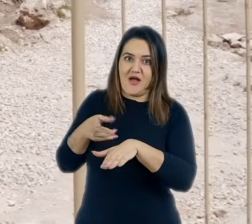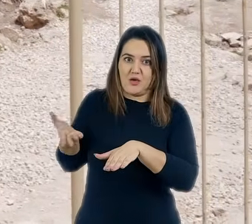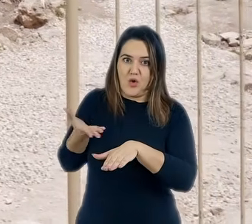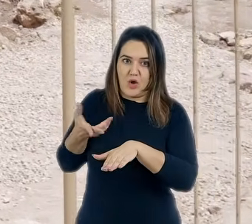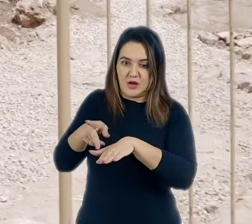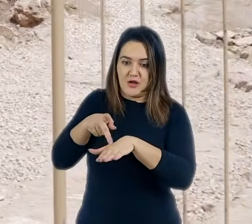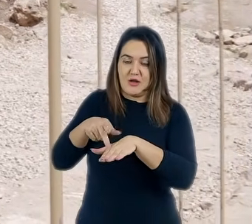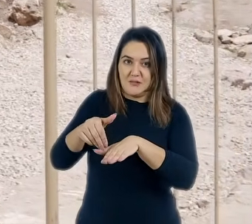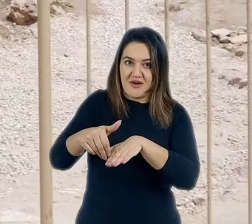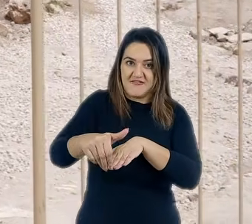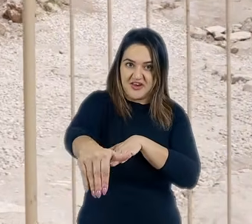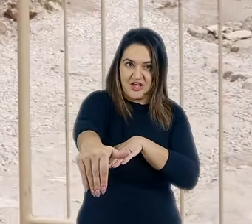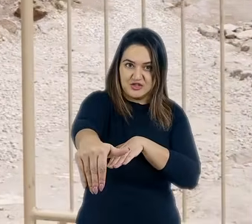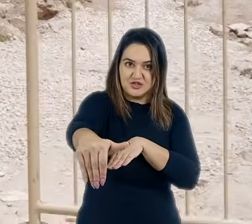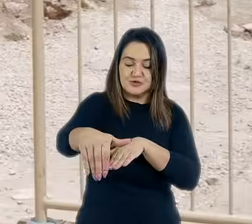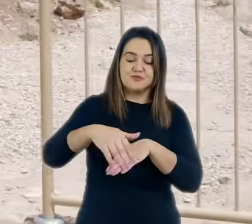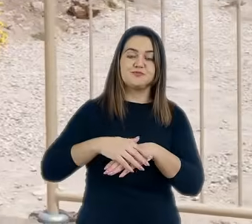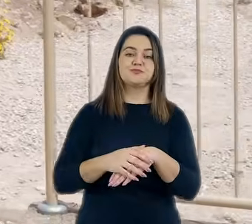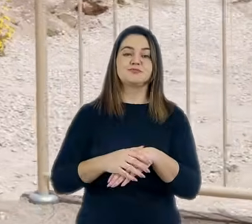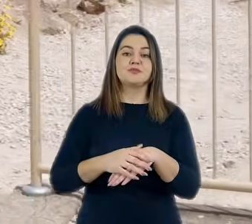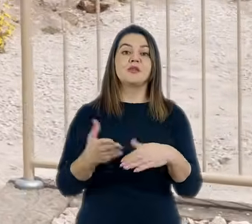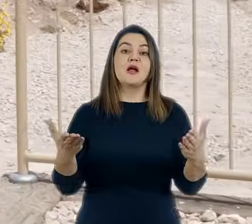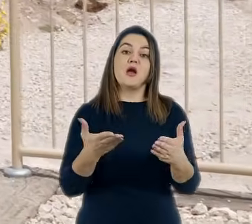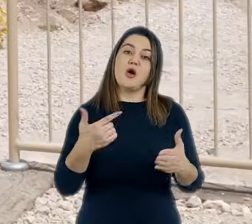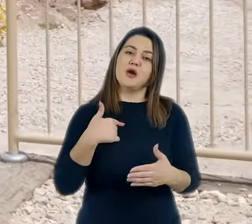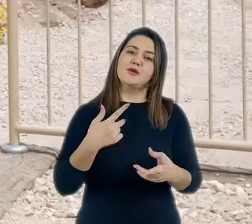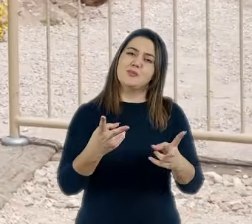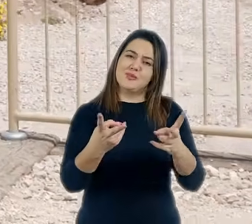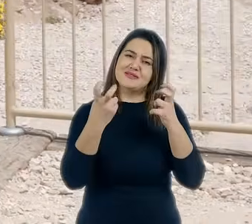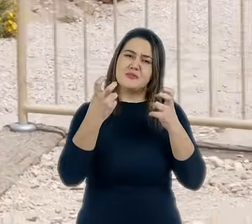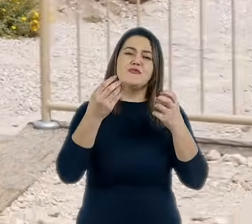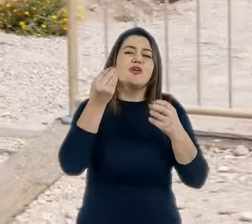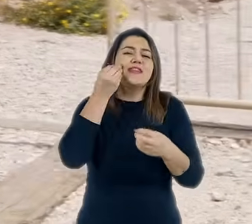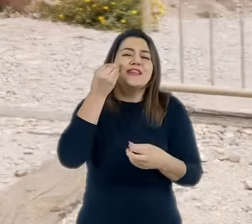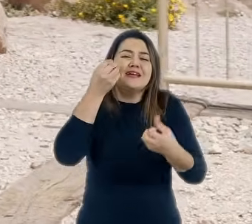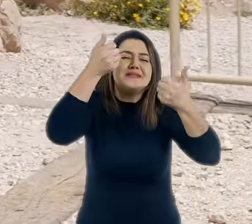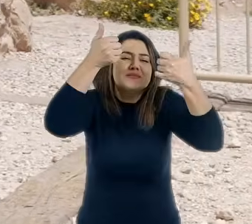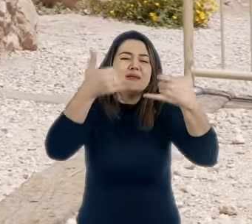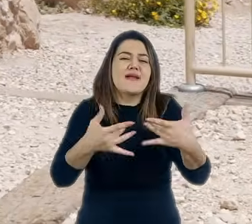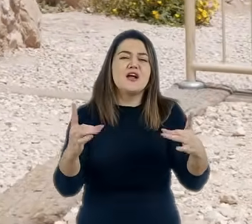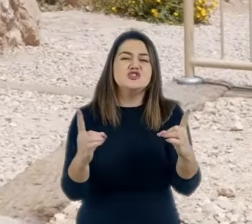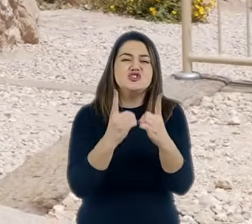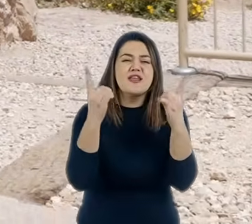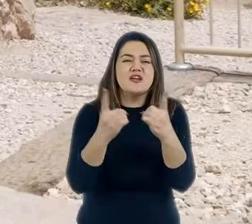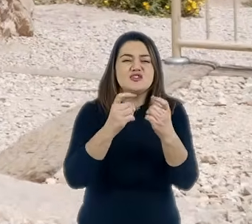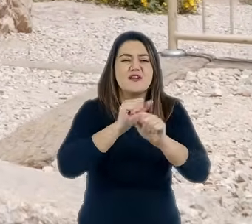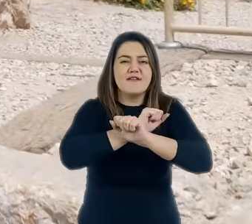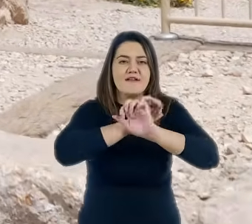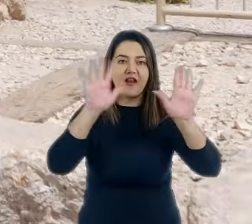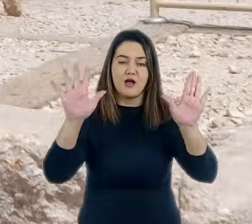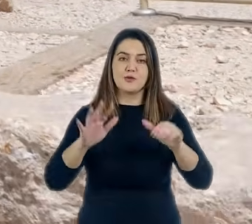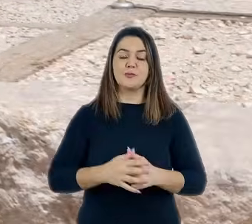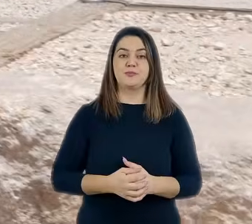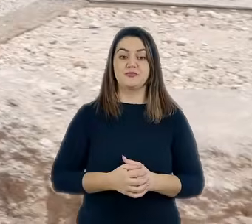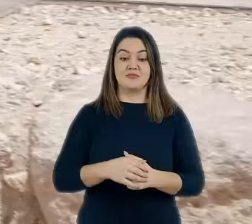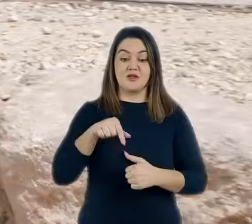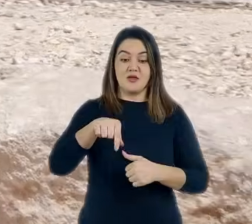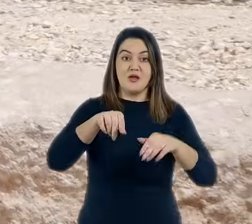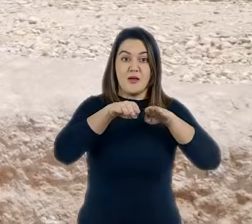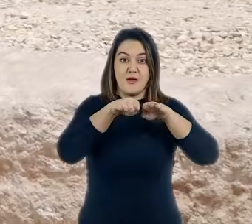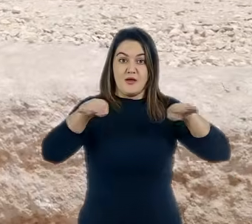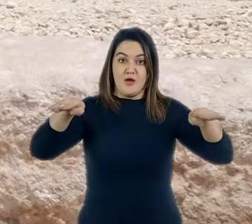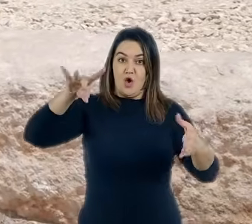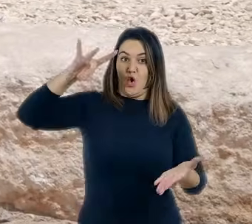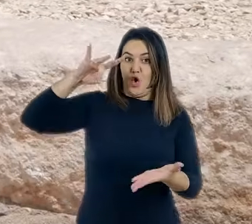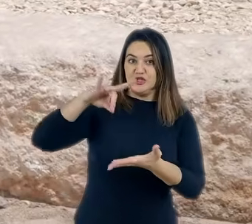é onde está o meu pé aqui para diante. Agora você percebe uma coisa, eu espero ser bem didático para você. Se aqui era o